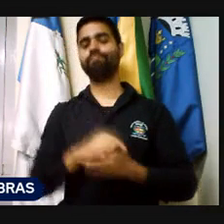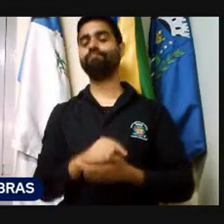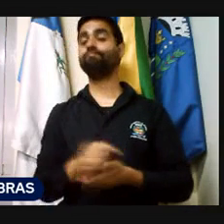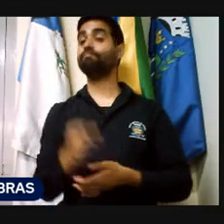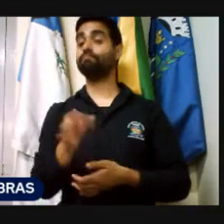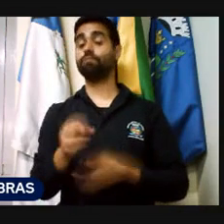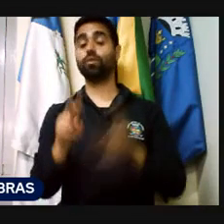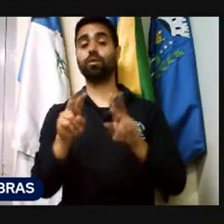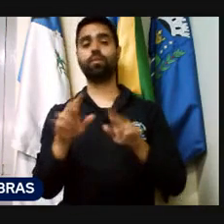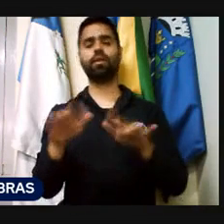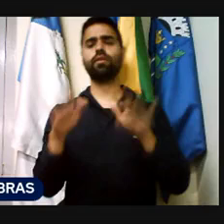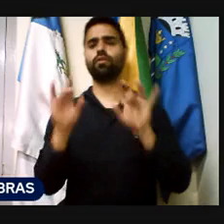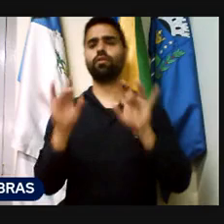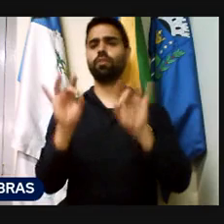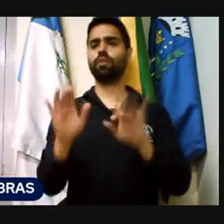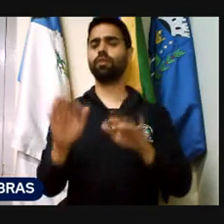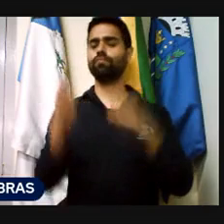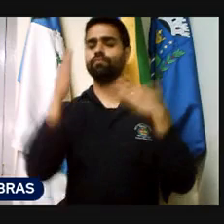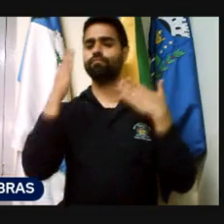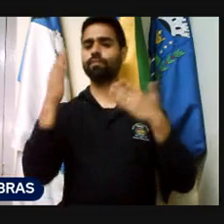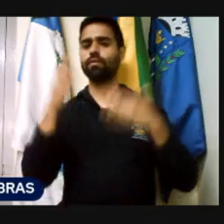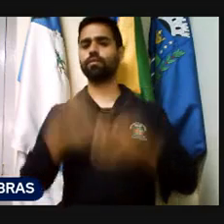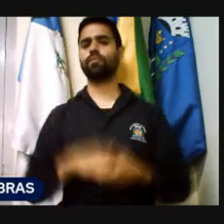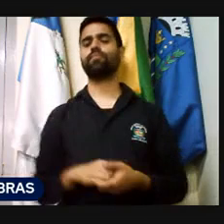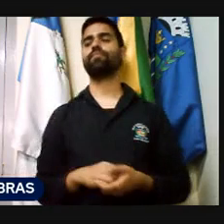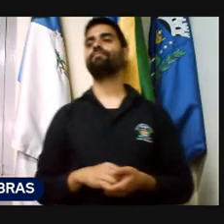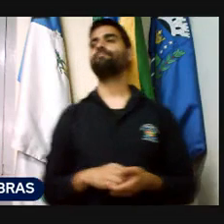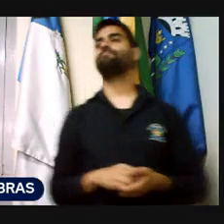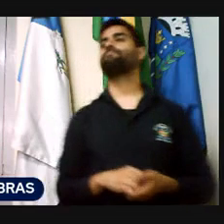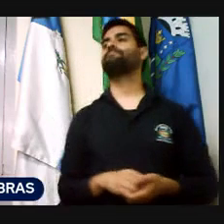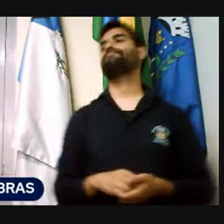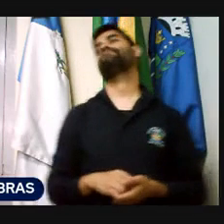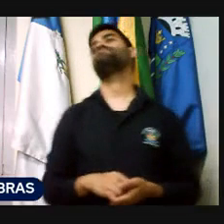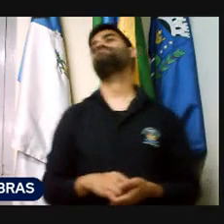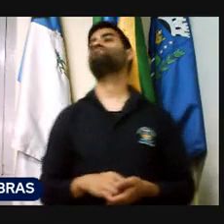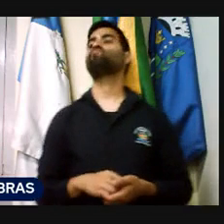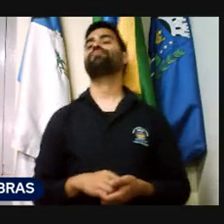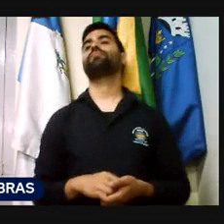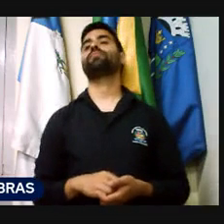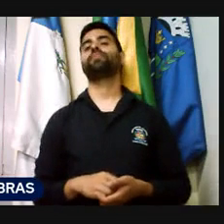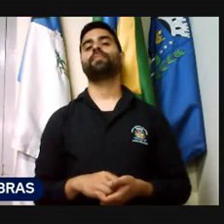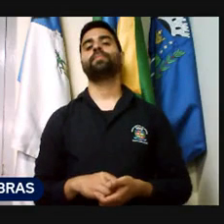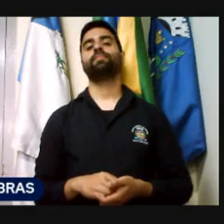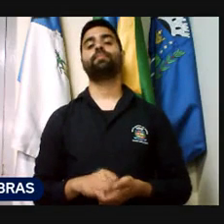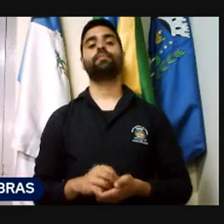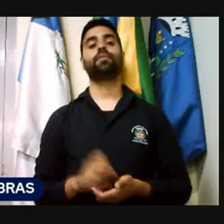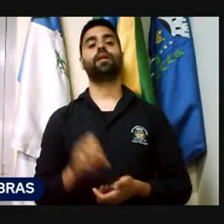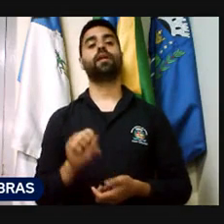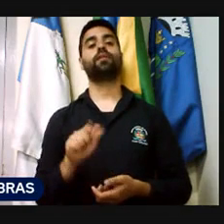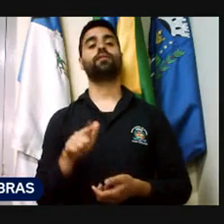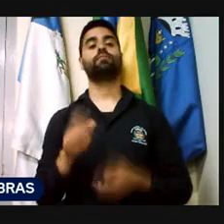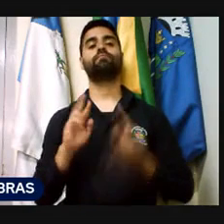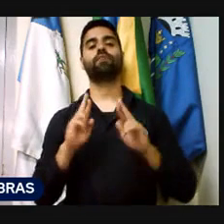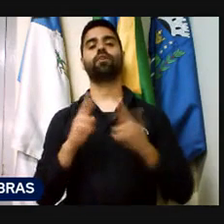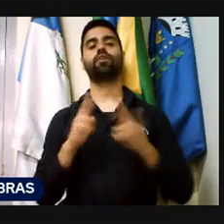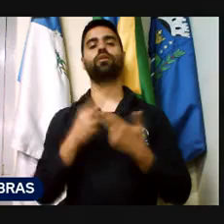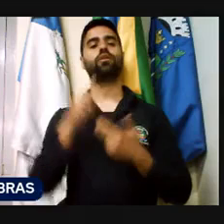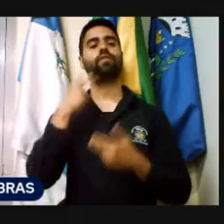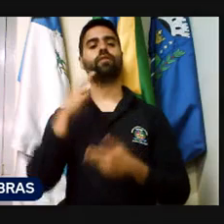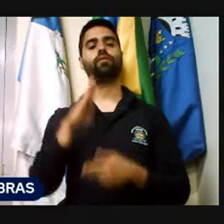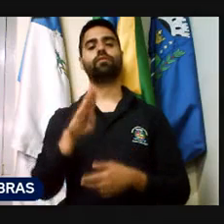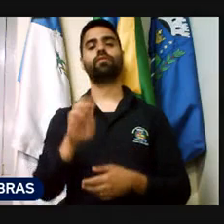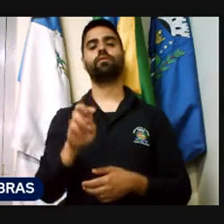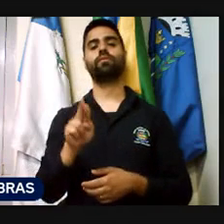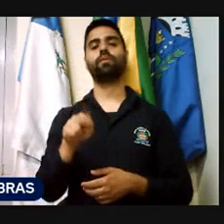certeza de que o assunto merecerá especiais de atenção de Vossa Excelência, desde já antecipo meus agradecimentos, renovando minha estratégia de estima e consideração. Sala das